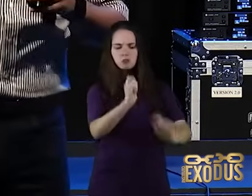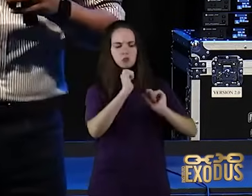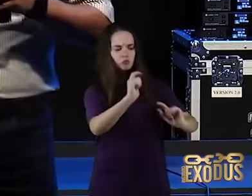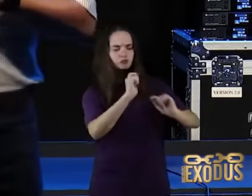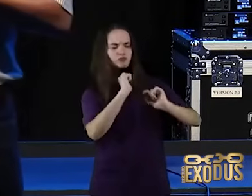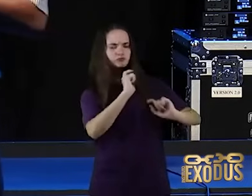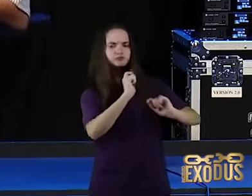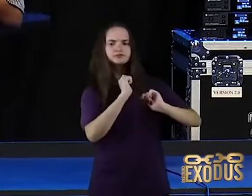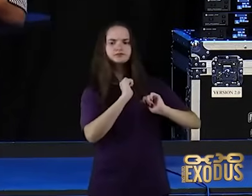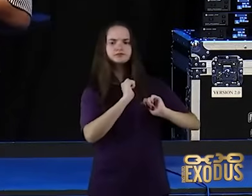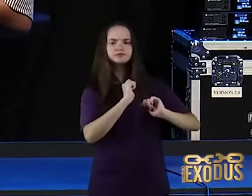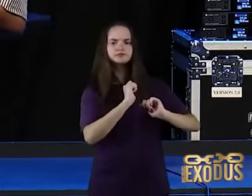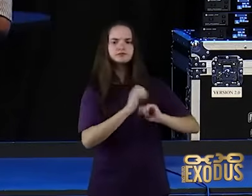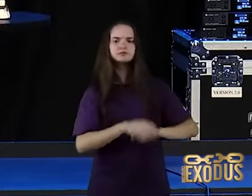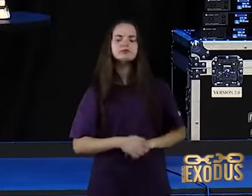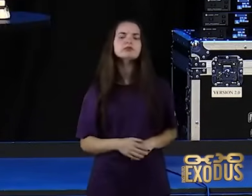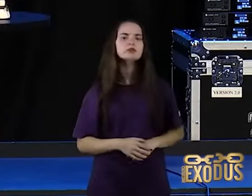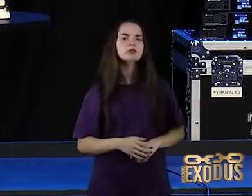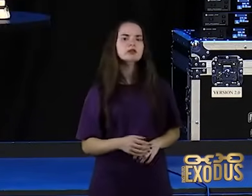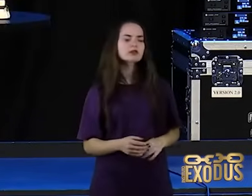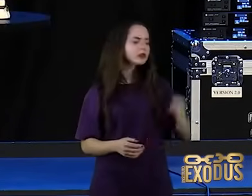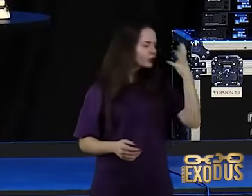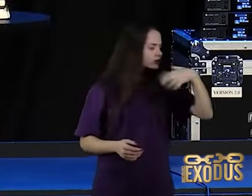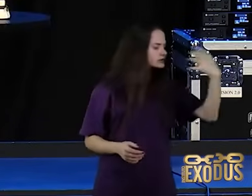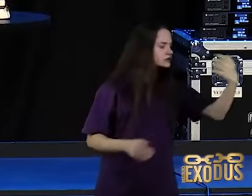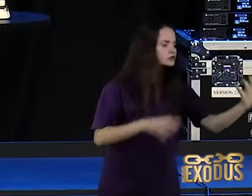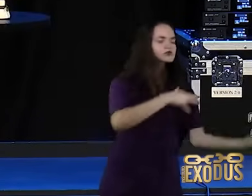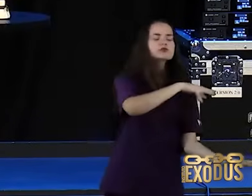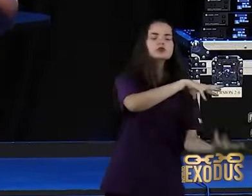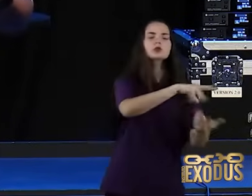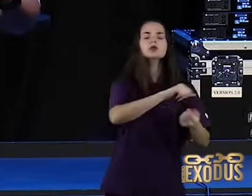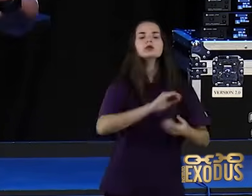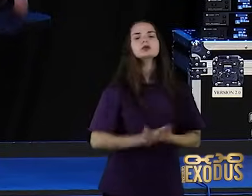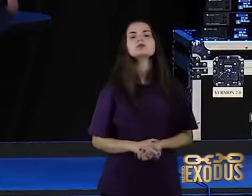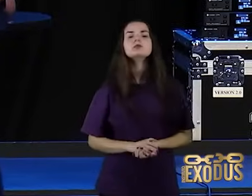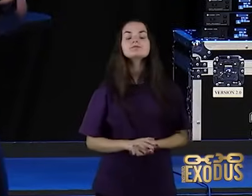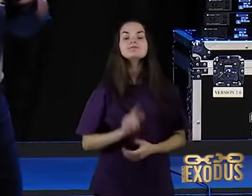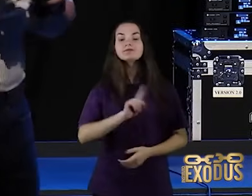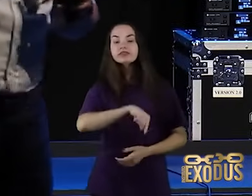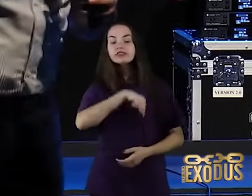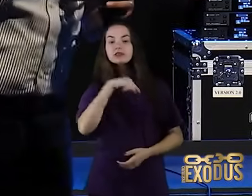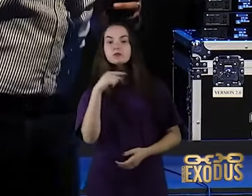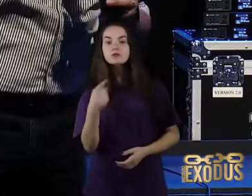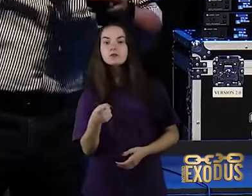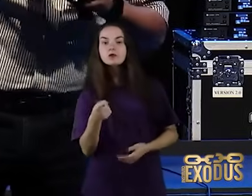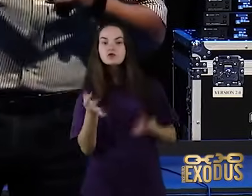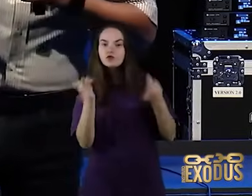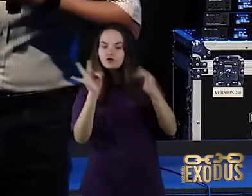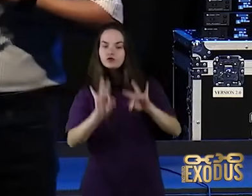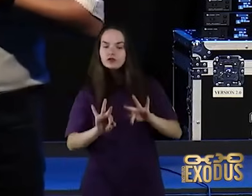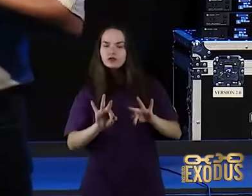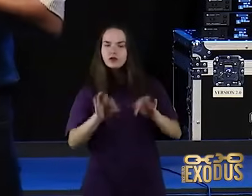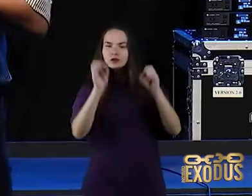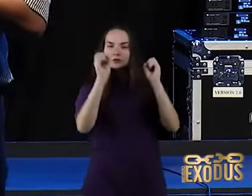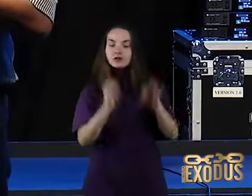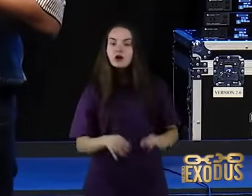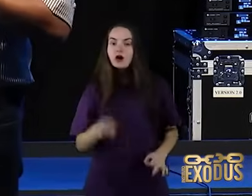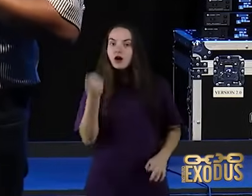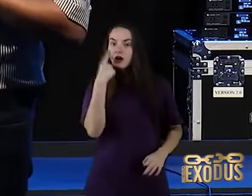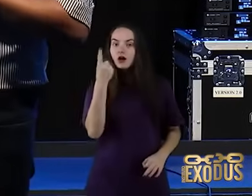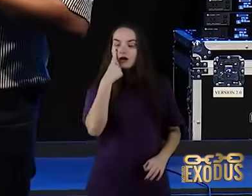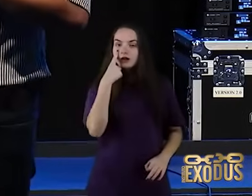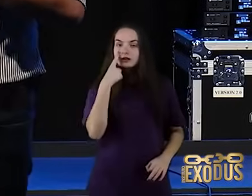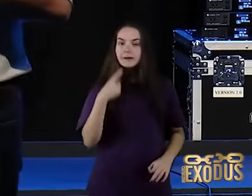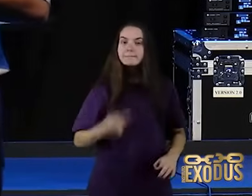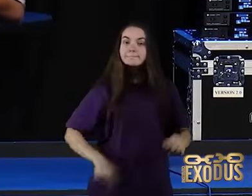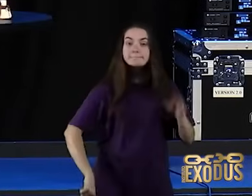enganado com seduções aí no final ele fala o seguinte olha agora busca o Reino de Deus e a sua